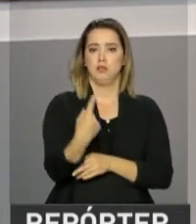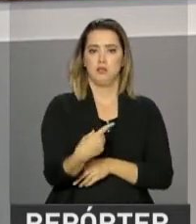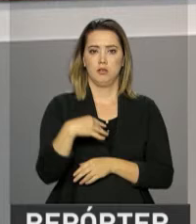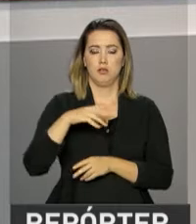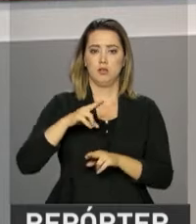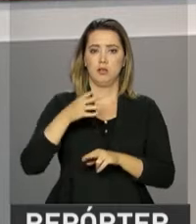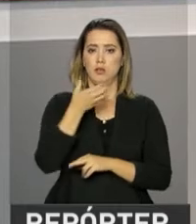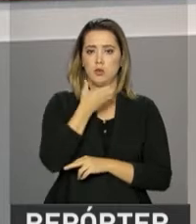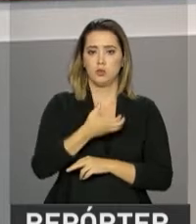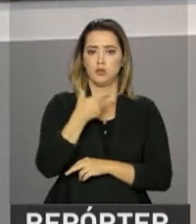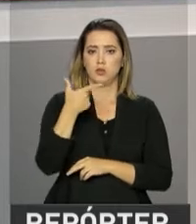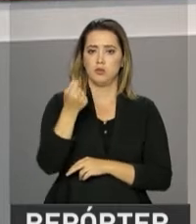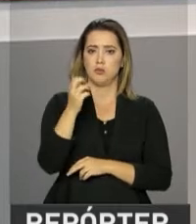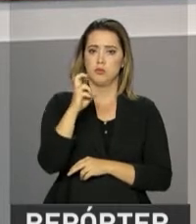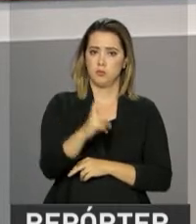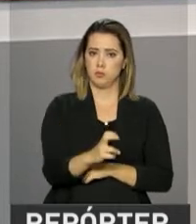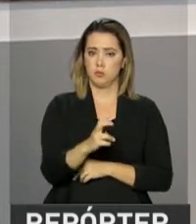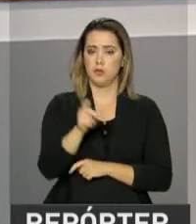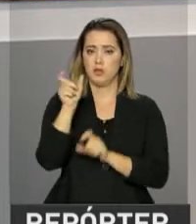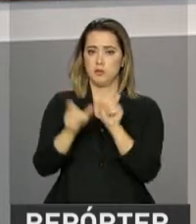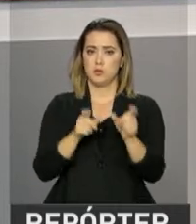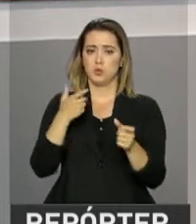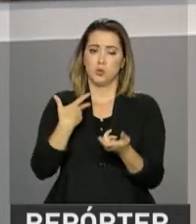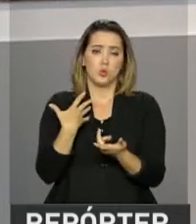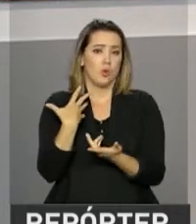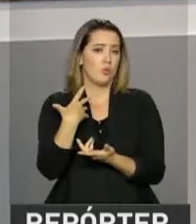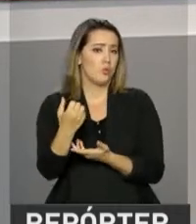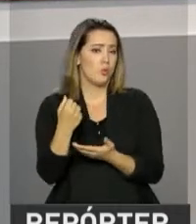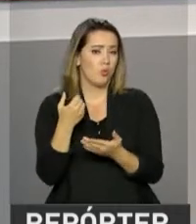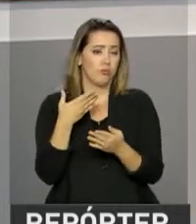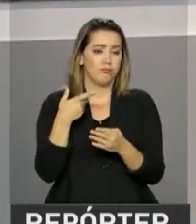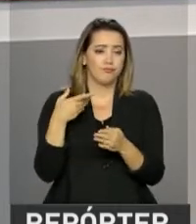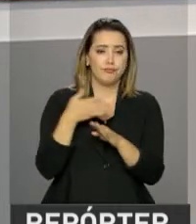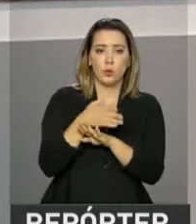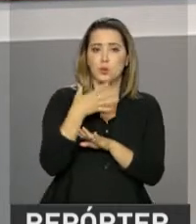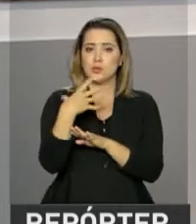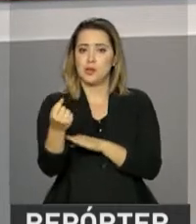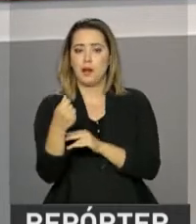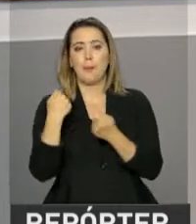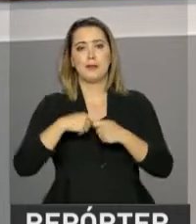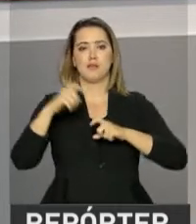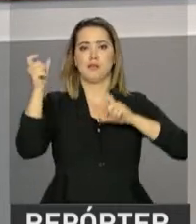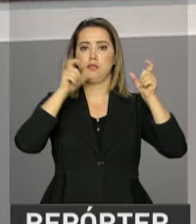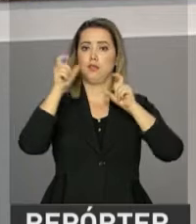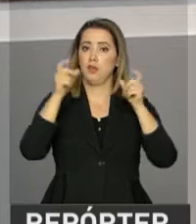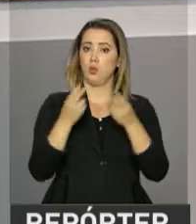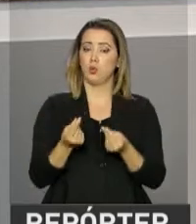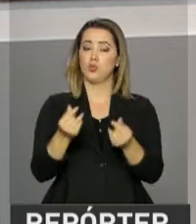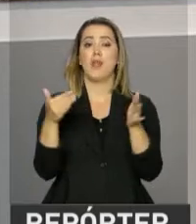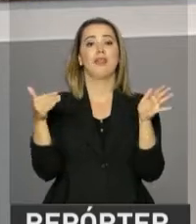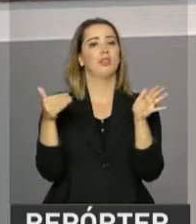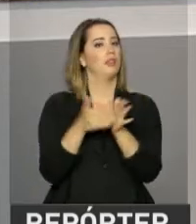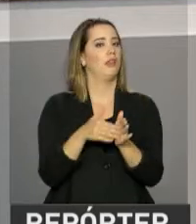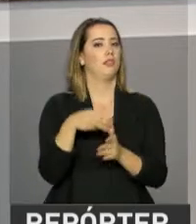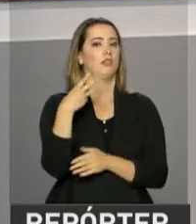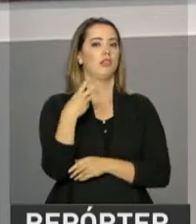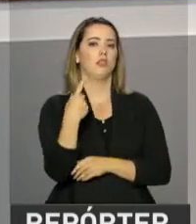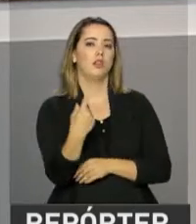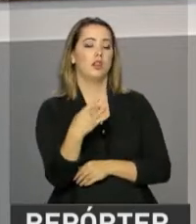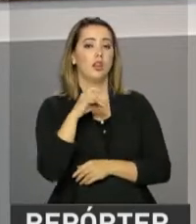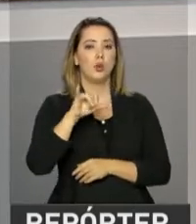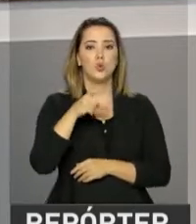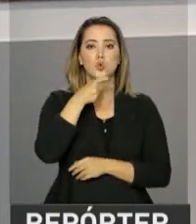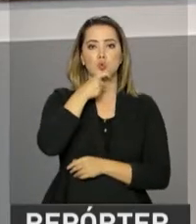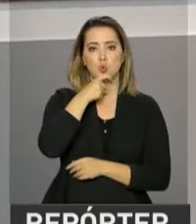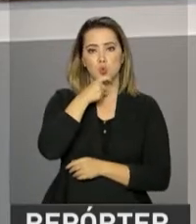dezembro de 2015 os trabalhadores que ainda não sacaram os recursos devem ficar atentos os valores estão disponíveis até o dia 31 de